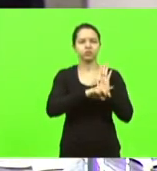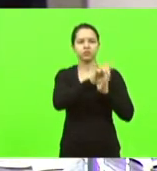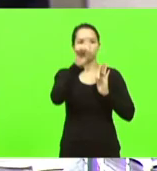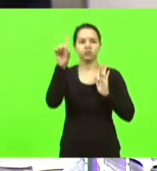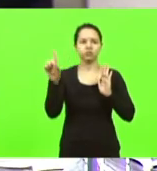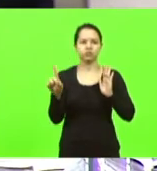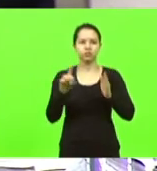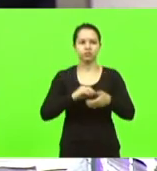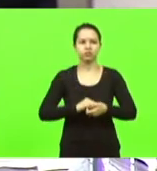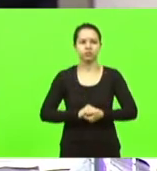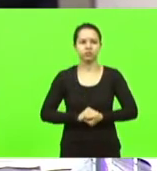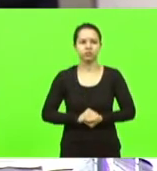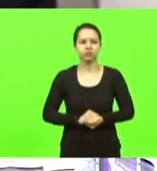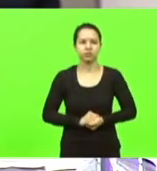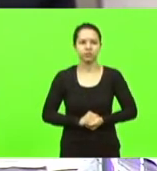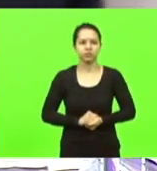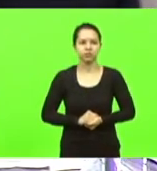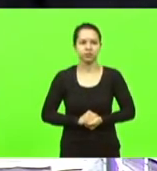dia